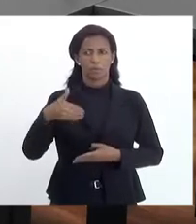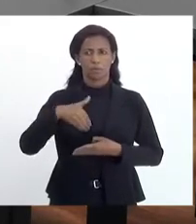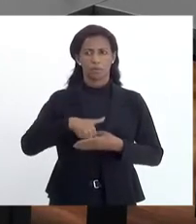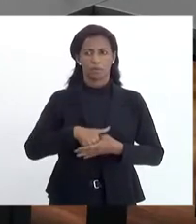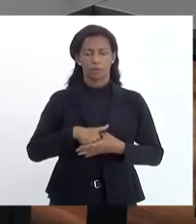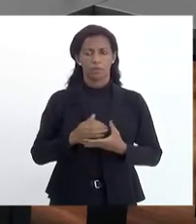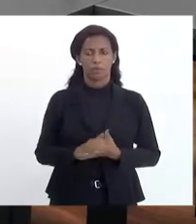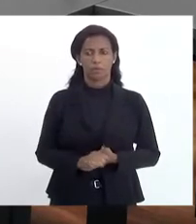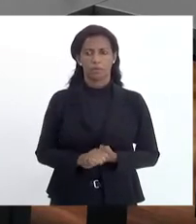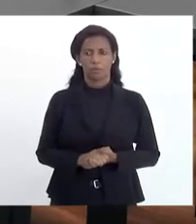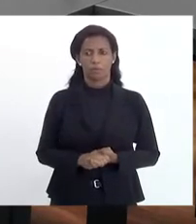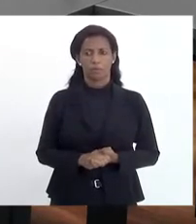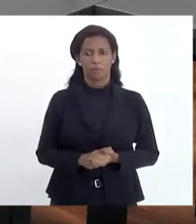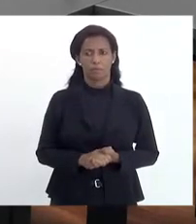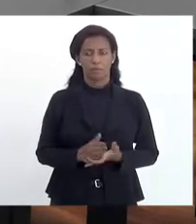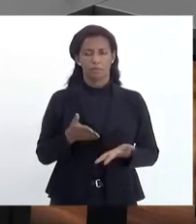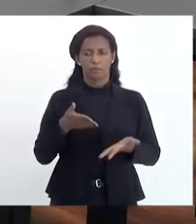votação.